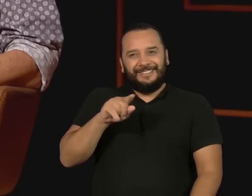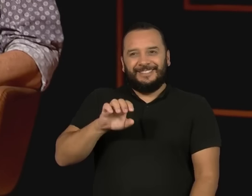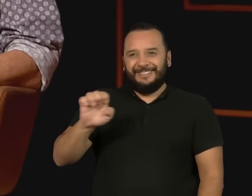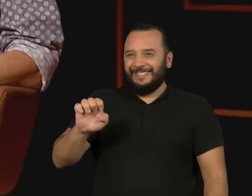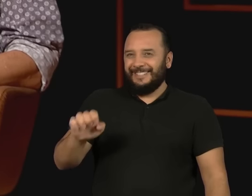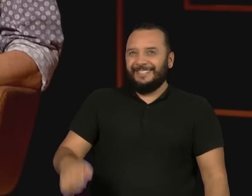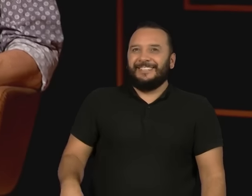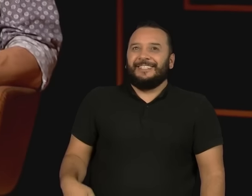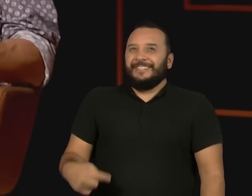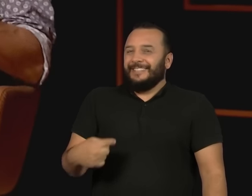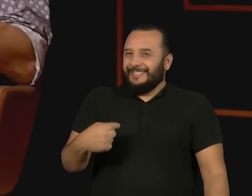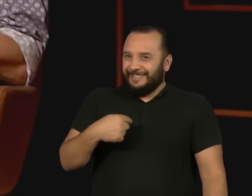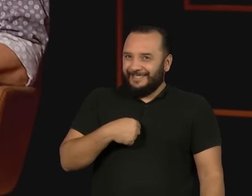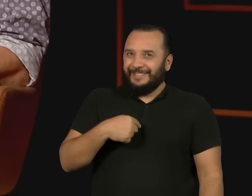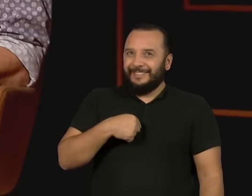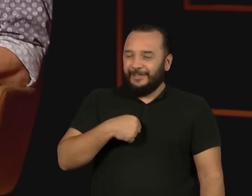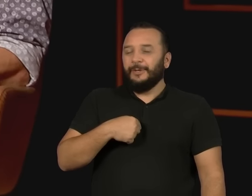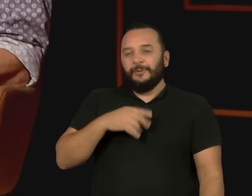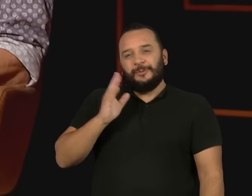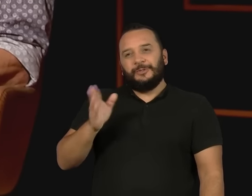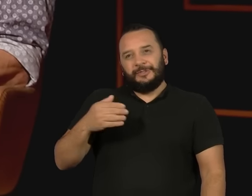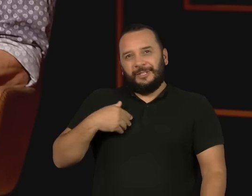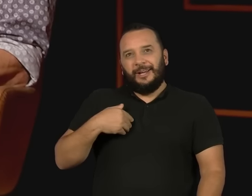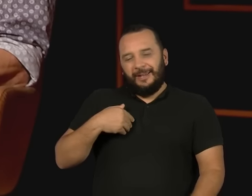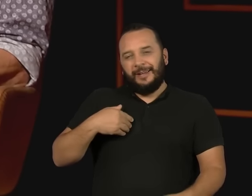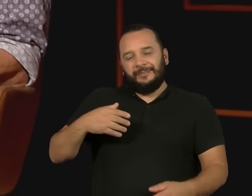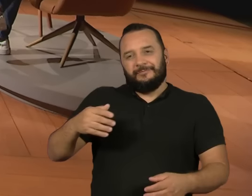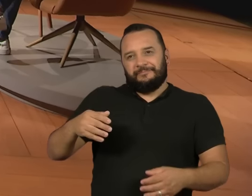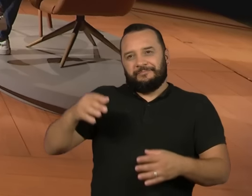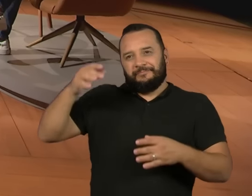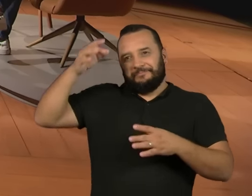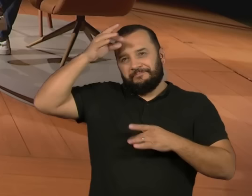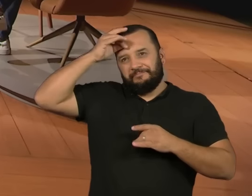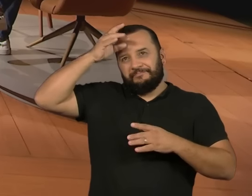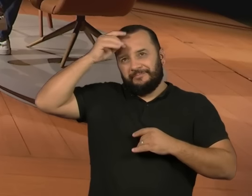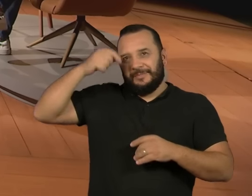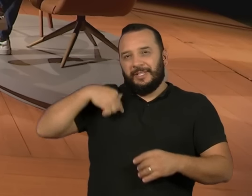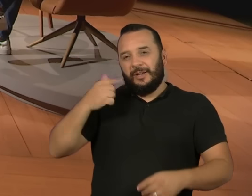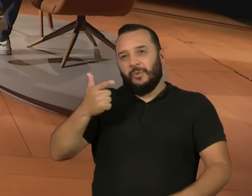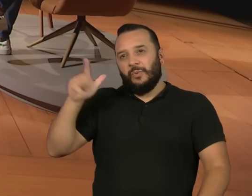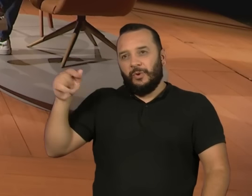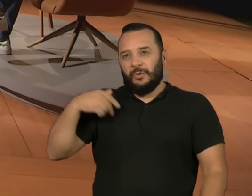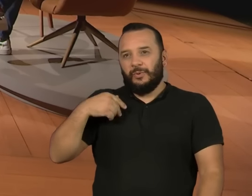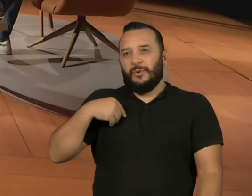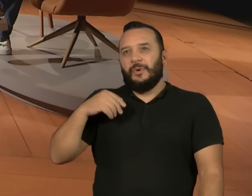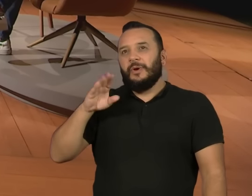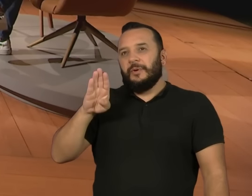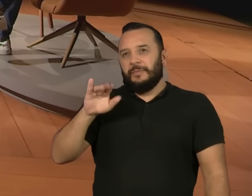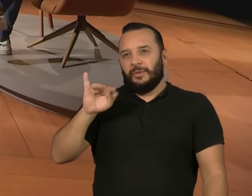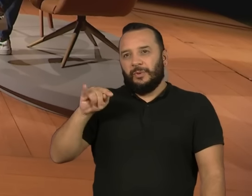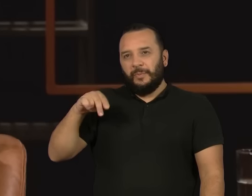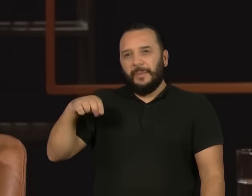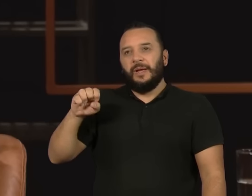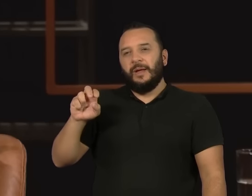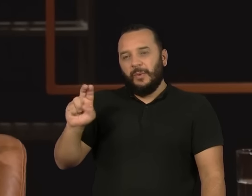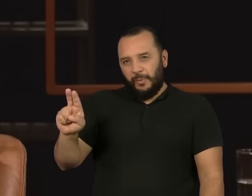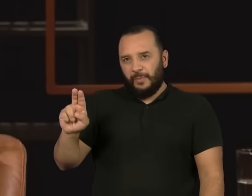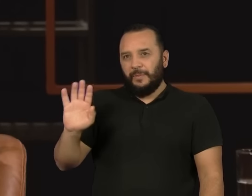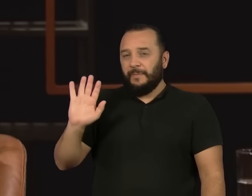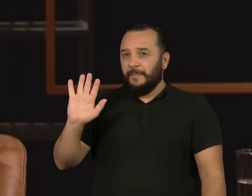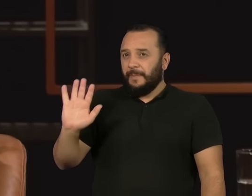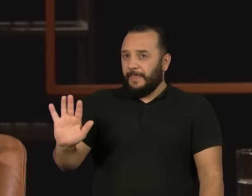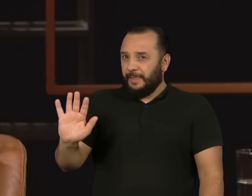Eu costumo dizer... Bom, o Zé caiu no meu colo aos 45 do segundo tempo. Era para eu fazer o Seu Ptolomeu. Nem tanto, mestre, nem tanto. Mas